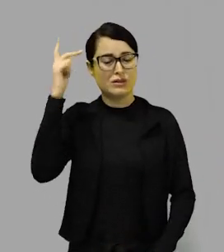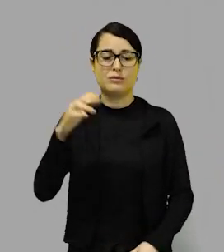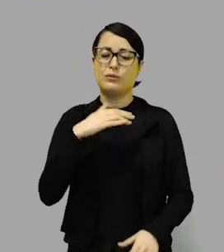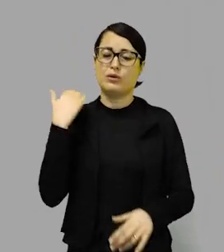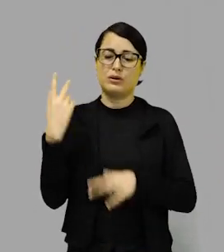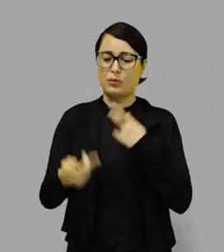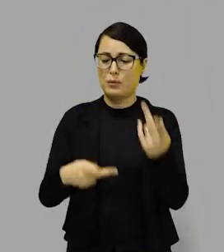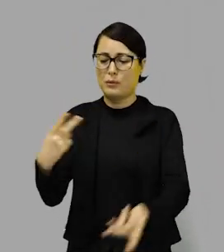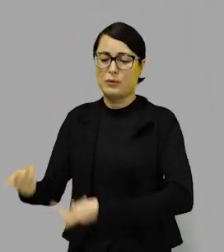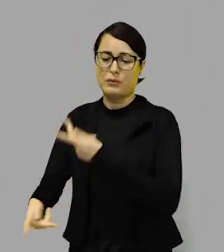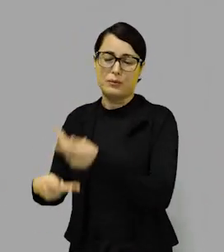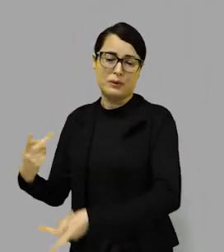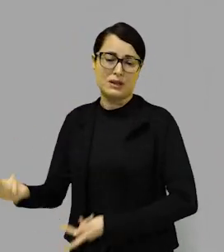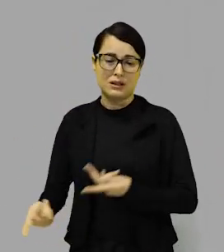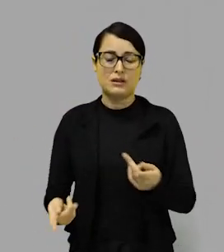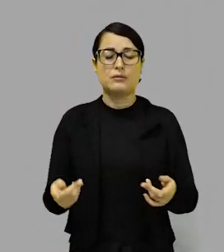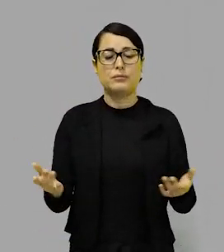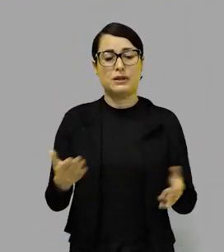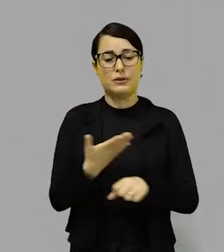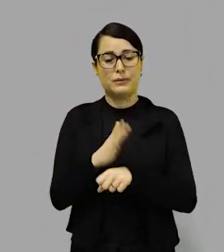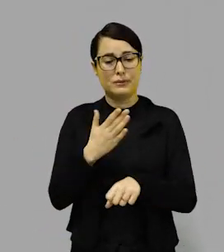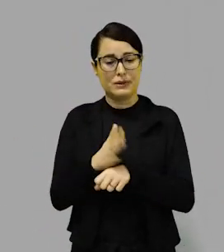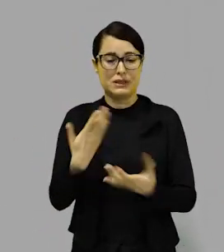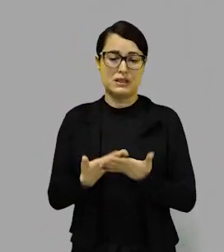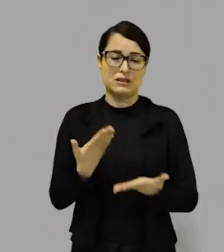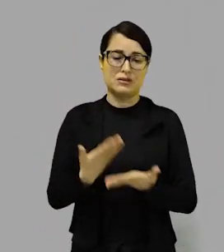última vez que eu preparei essa aula, cerca de